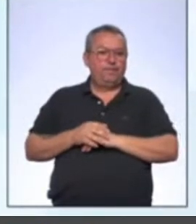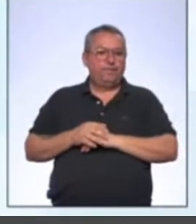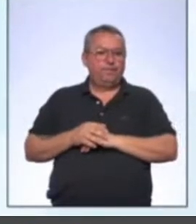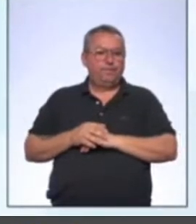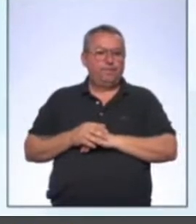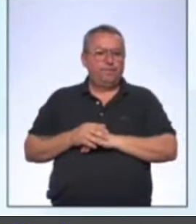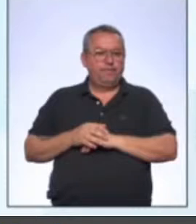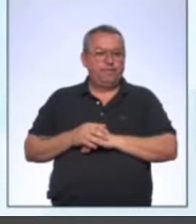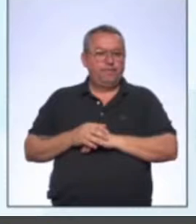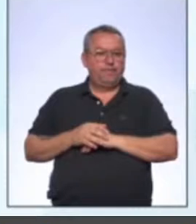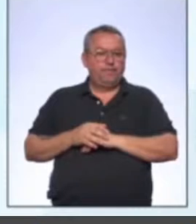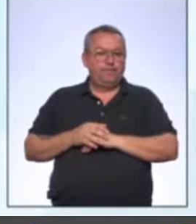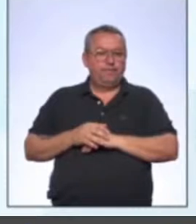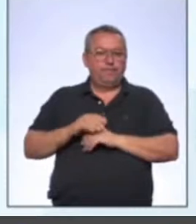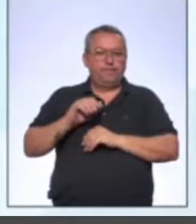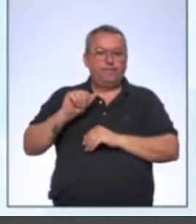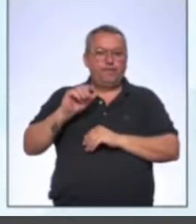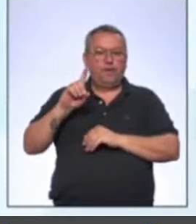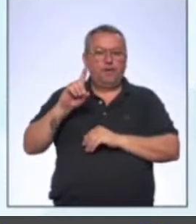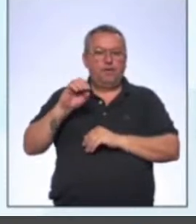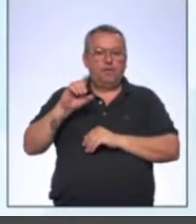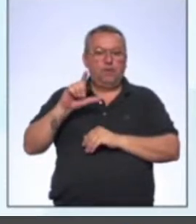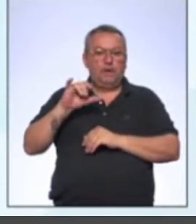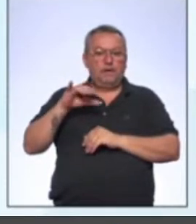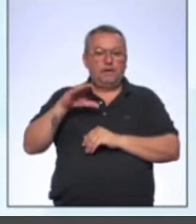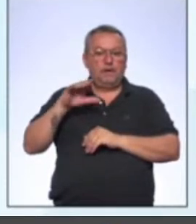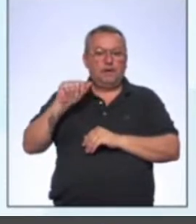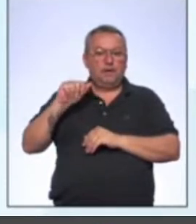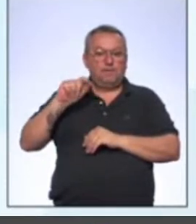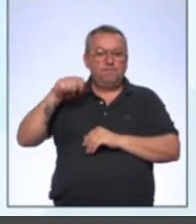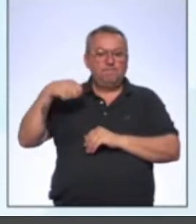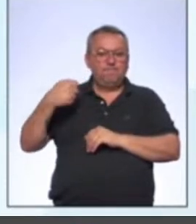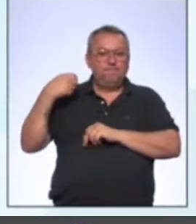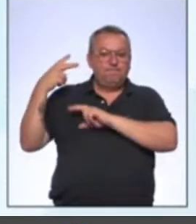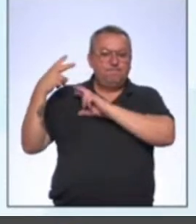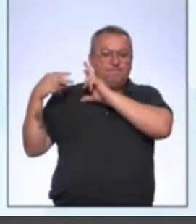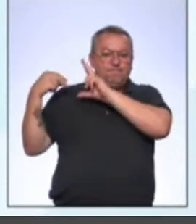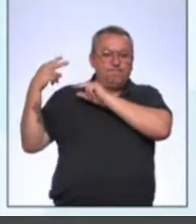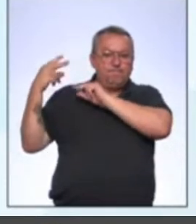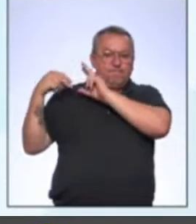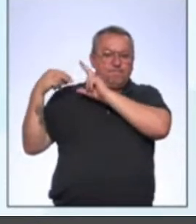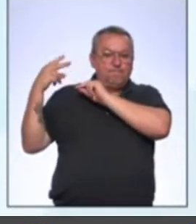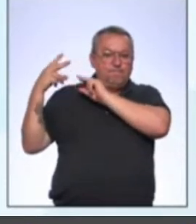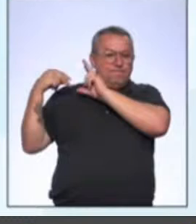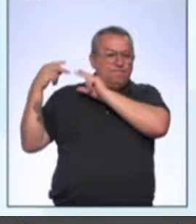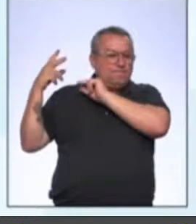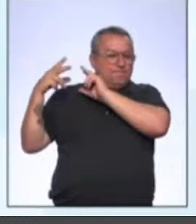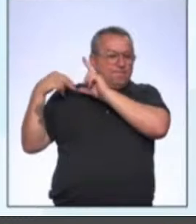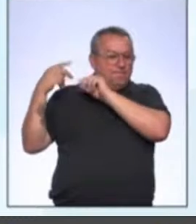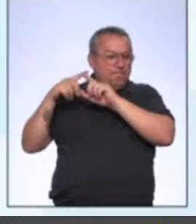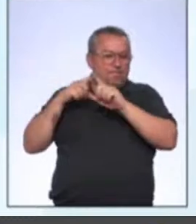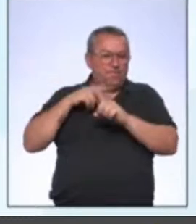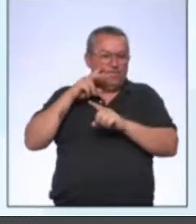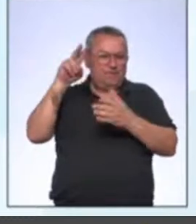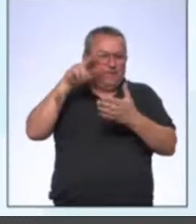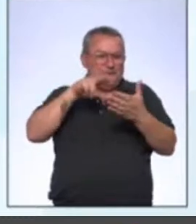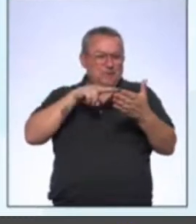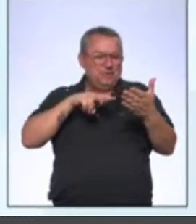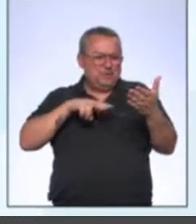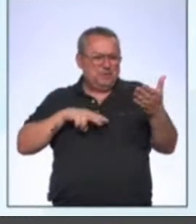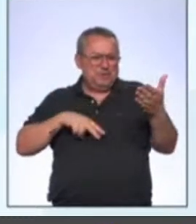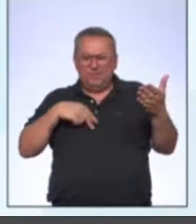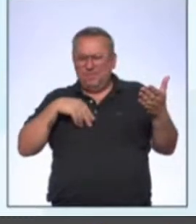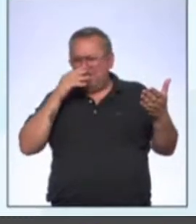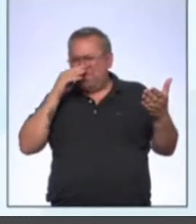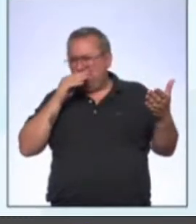A questão 11 é um texto muito extenso. Vocês devem ter falado, nossa, olha o tamanho desse texto, eu nem vou ler. É muito